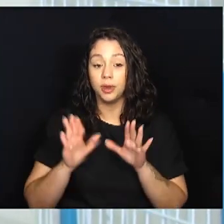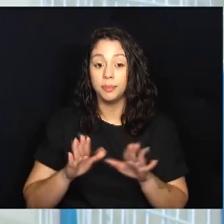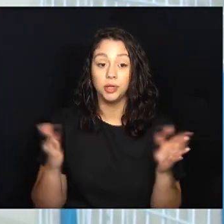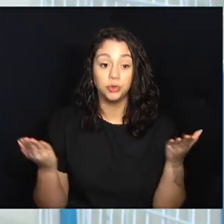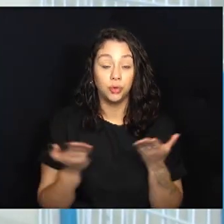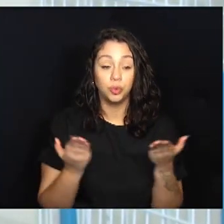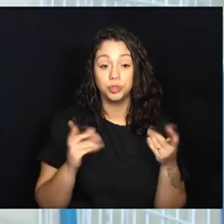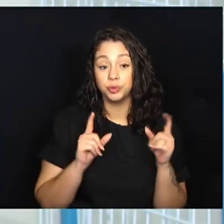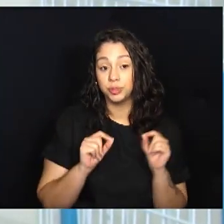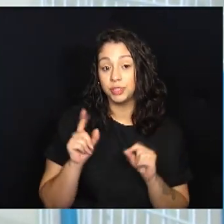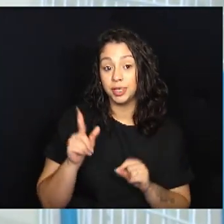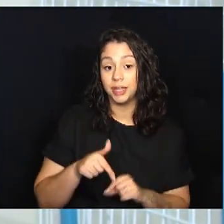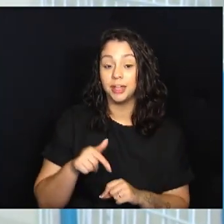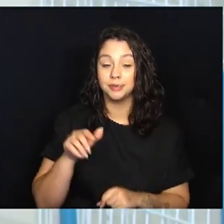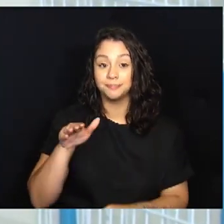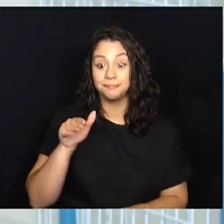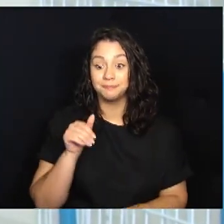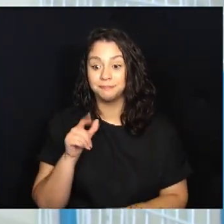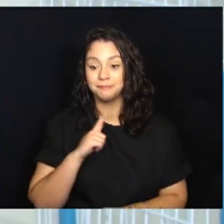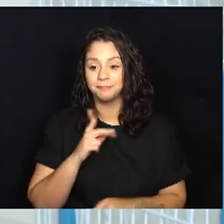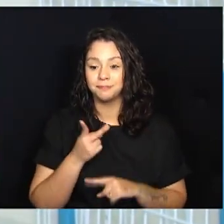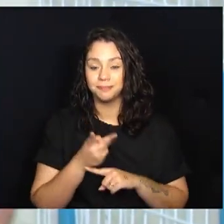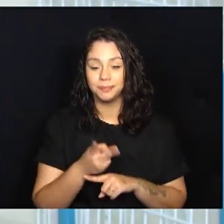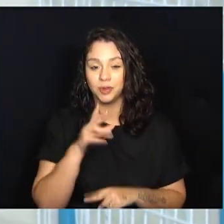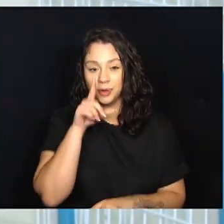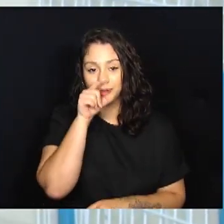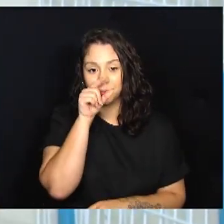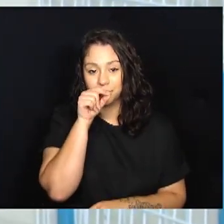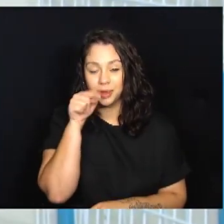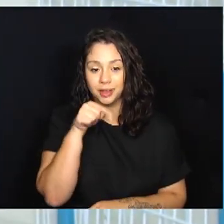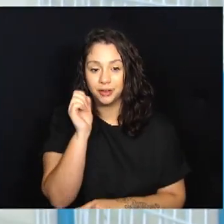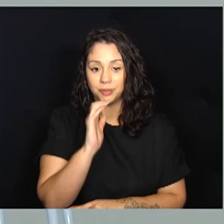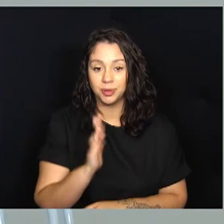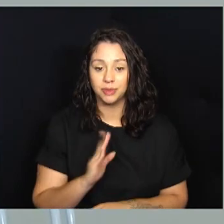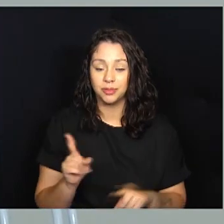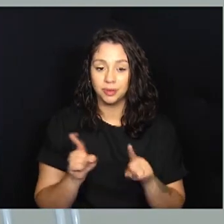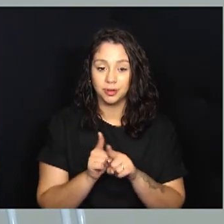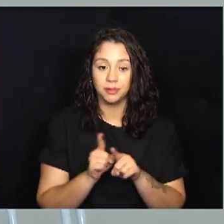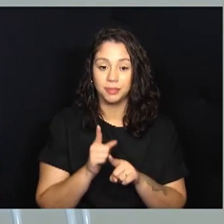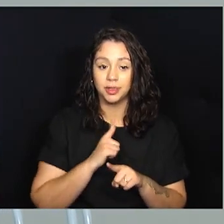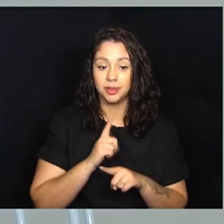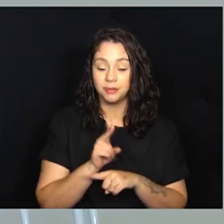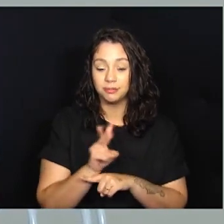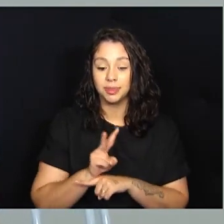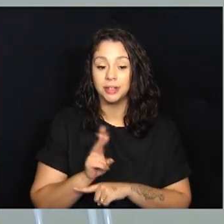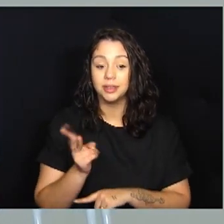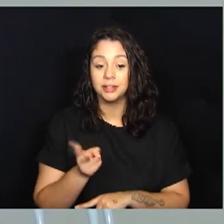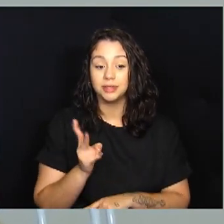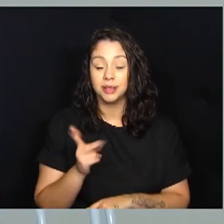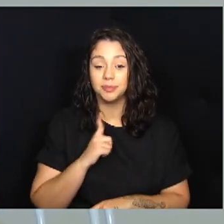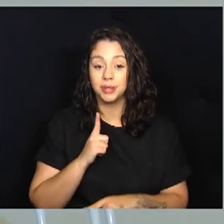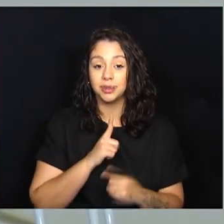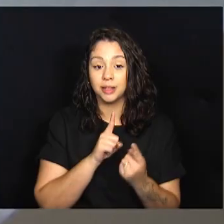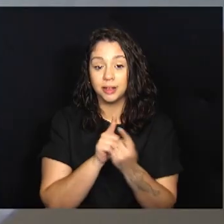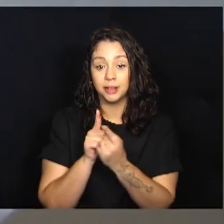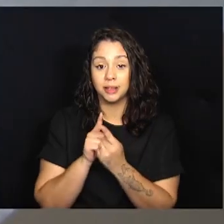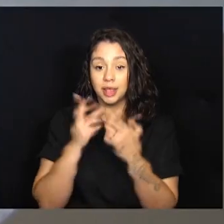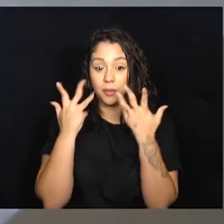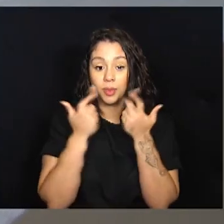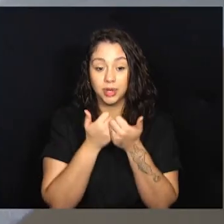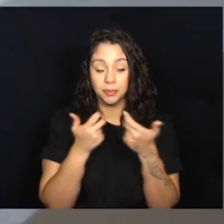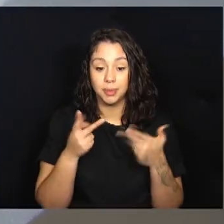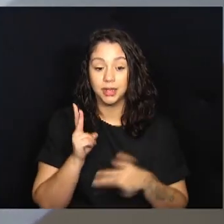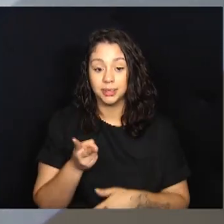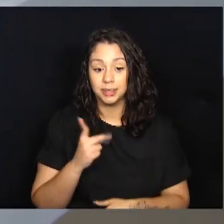dia ela é um dos pets mais procurados aqui no Brasil e nas nossas consultas de rotina clínica é um dos animais que a gente mais